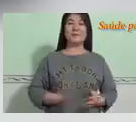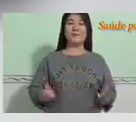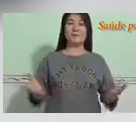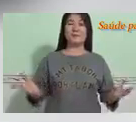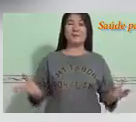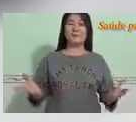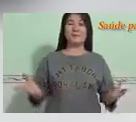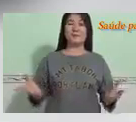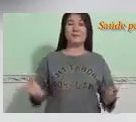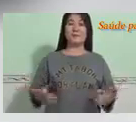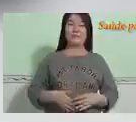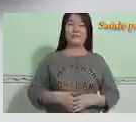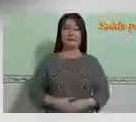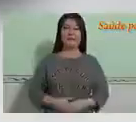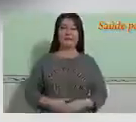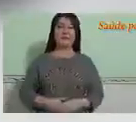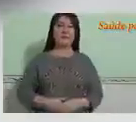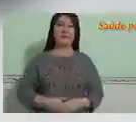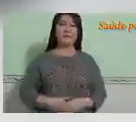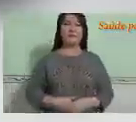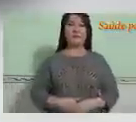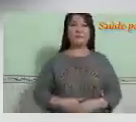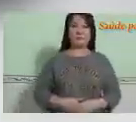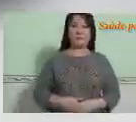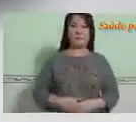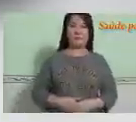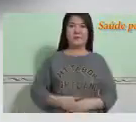ondascorcade 10 segundos ou até ficar morno.